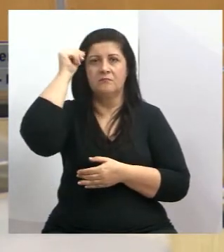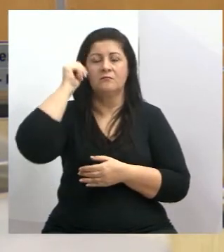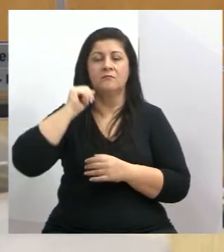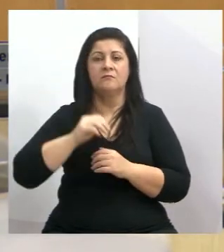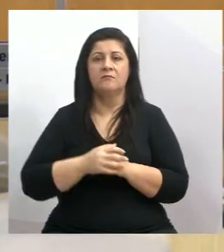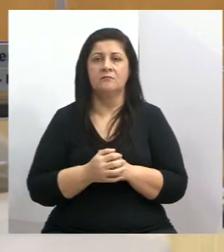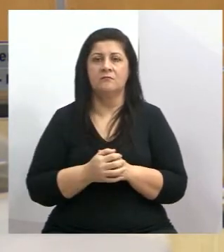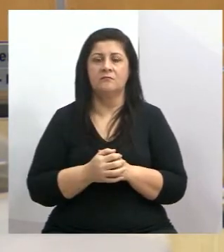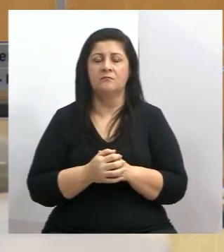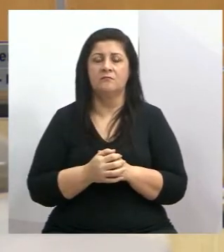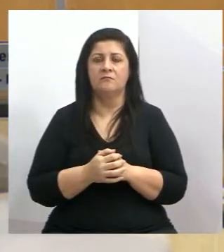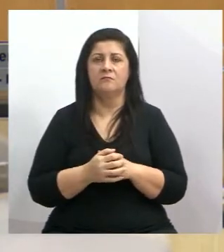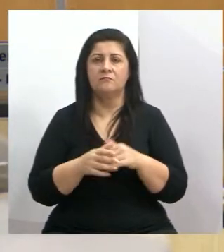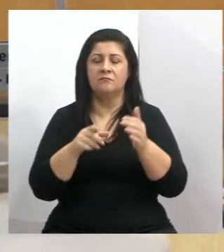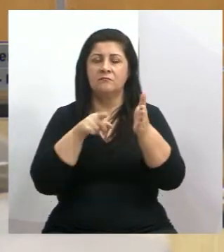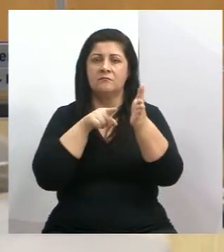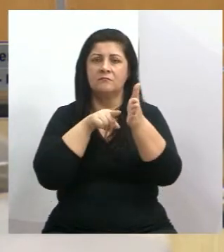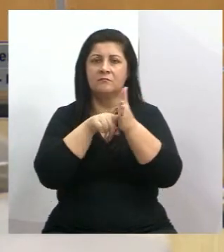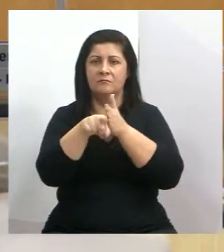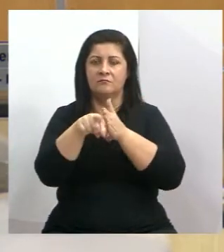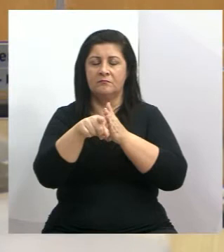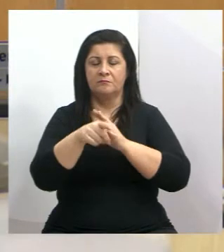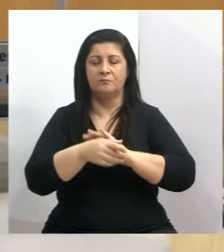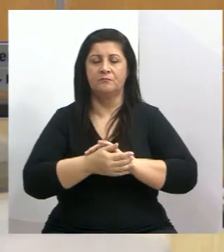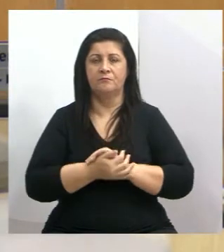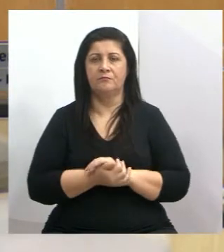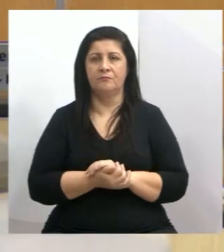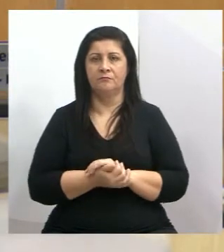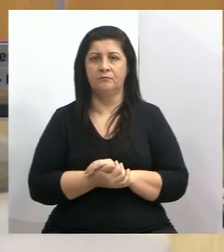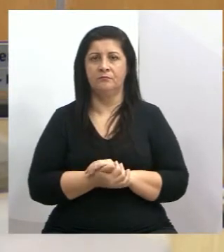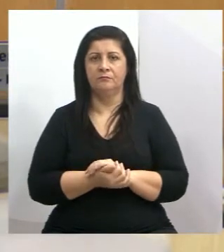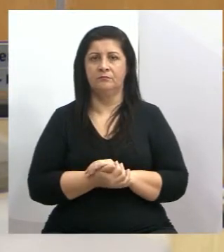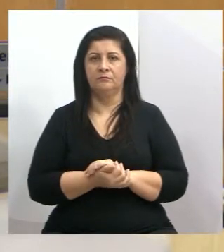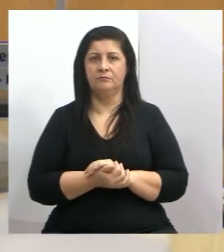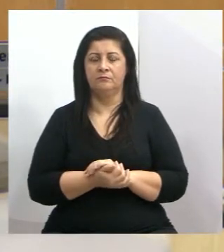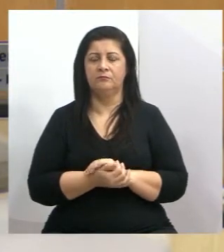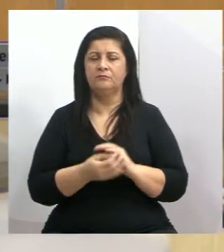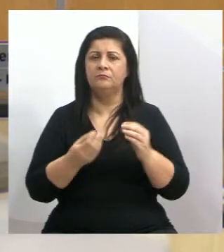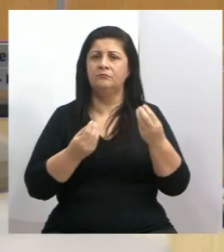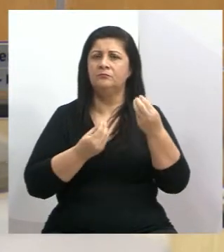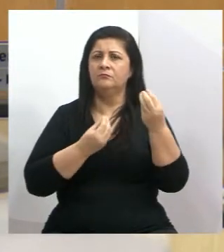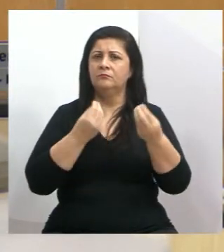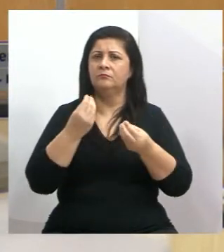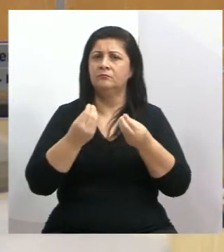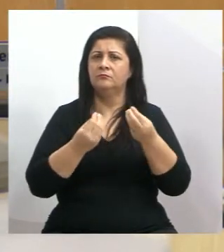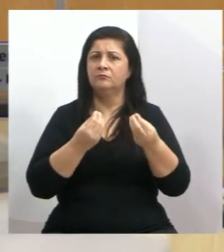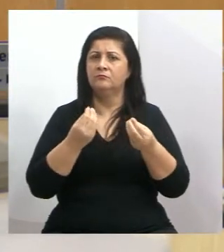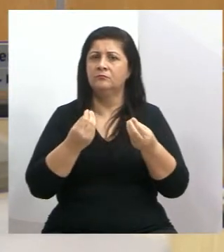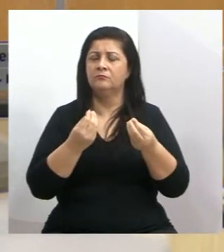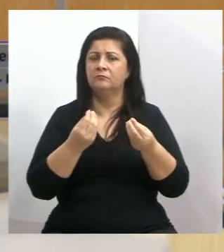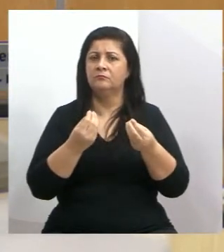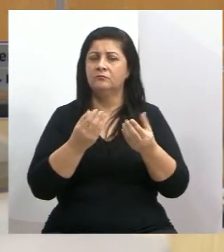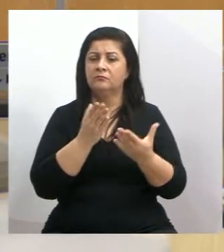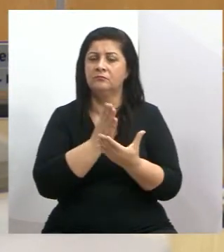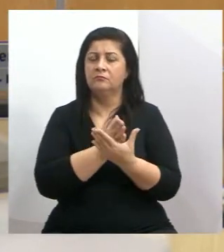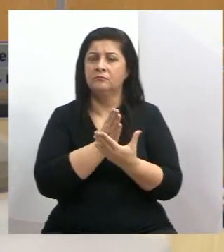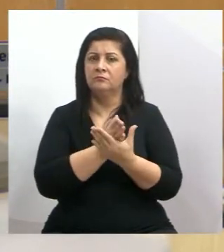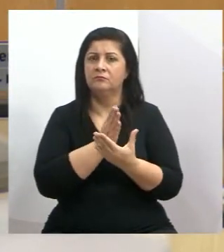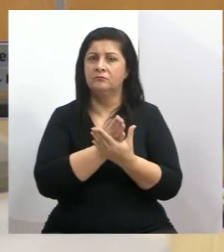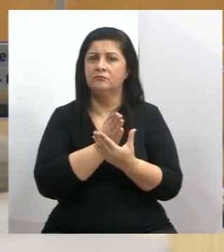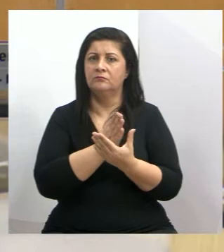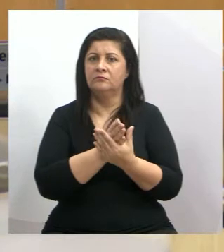Jacareí o seguinte pedido de informações E como está o andamento do processo